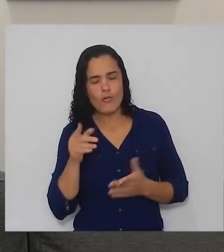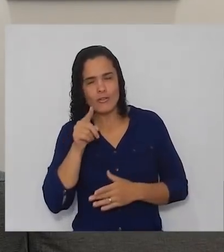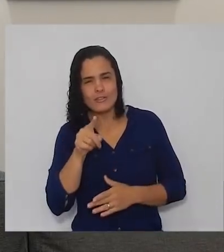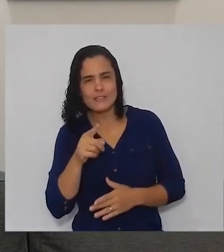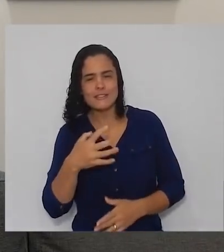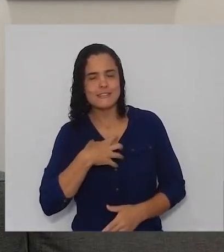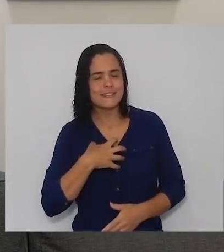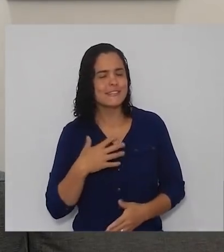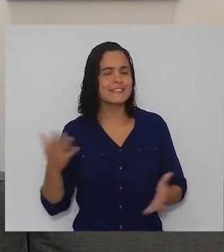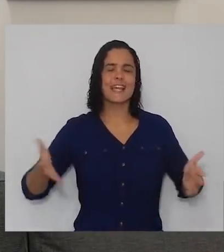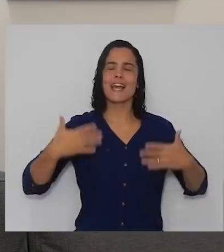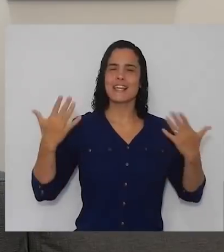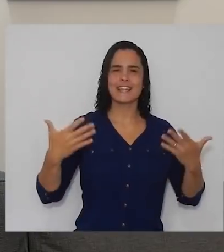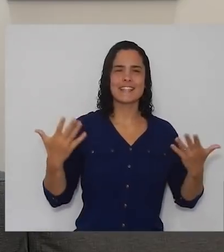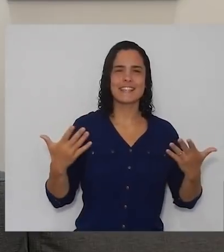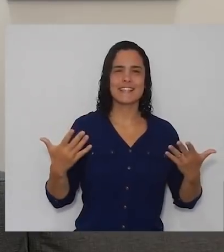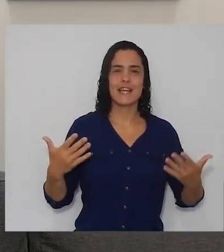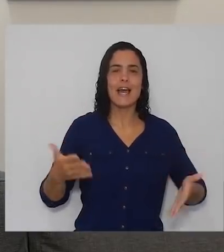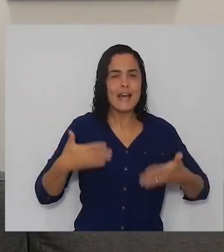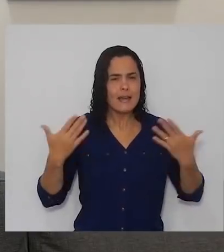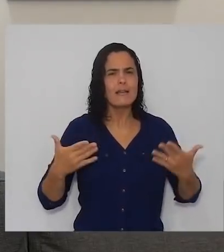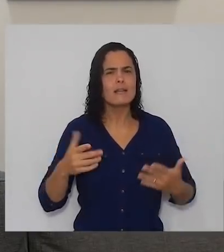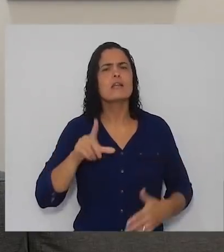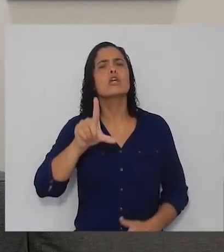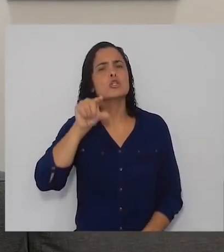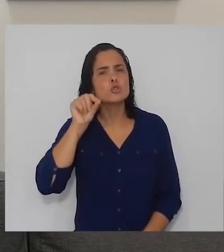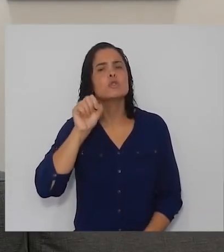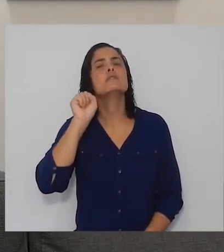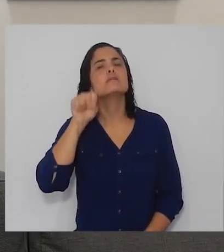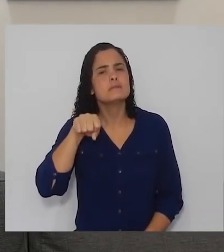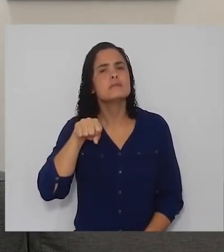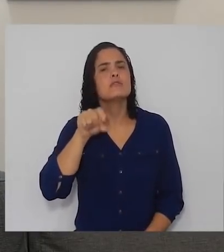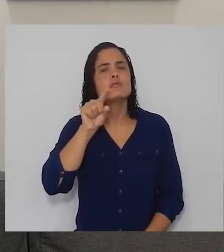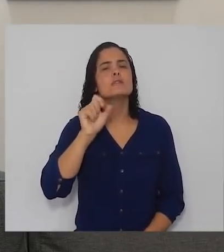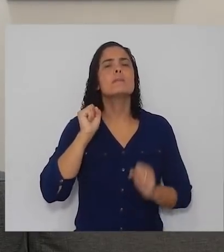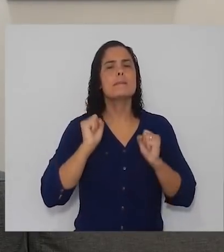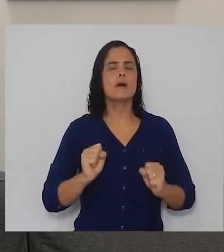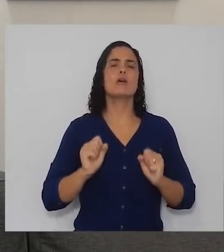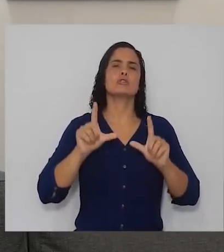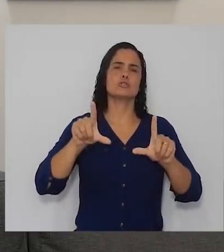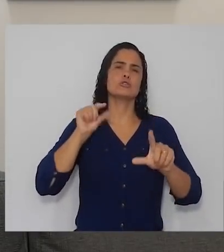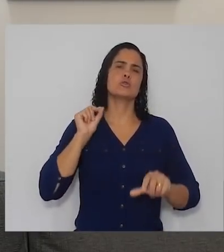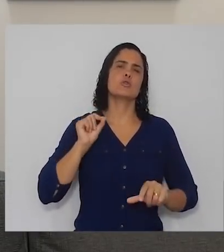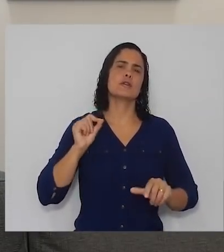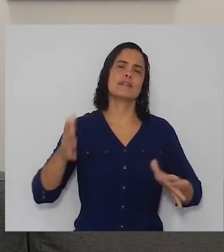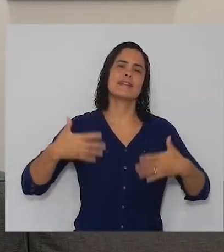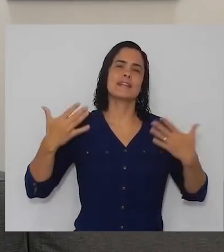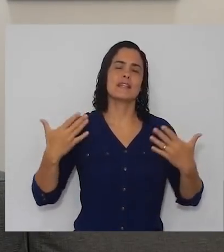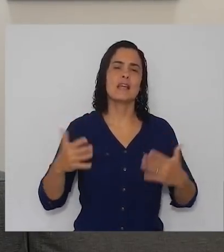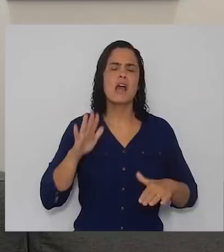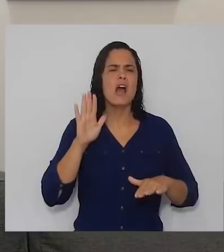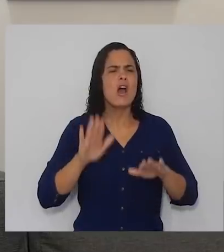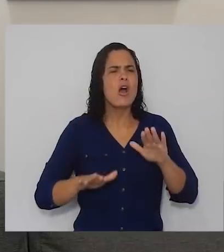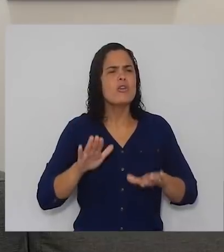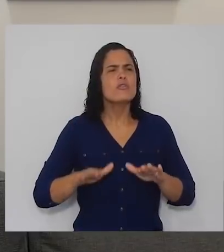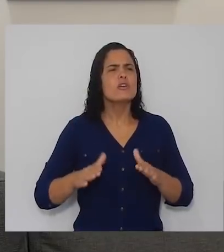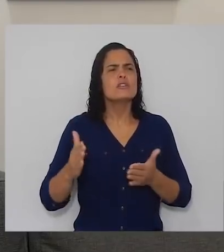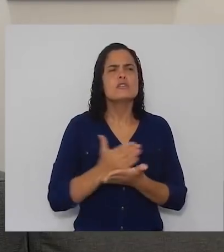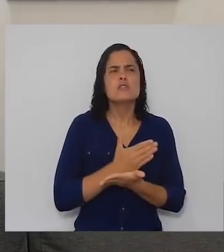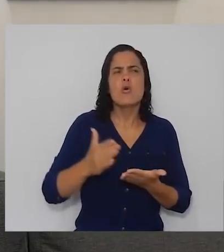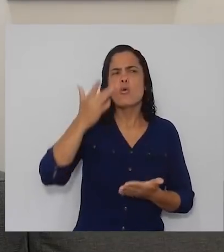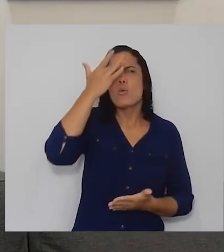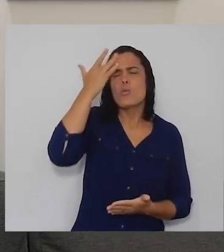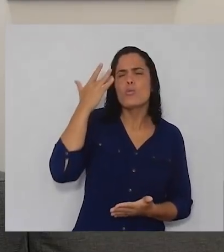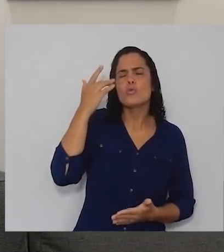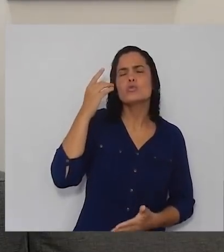convite. Alegre-se. Alegria é uma escolha, é o que eu entendo aqui do sábio Salomão. Alguns acham que